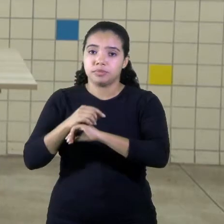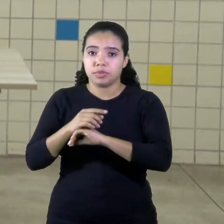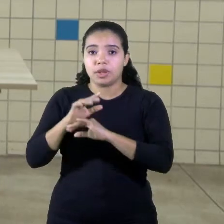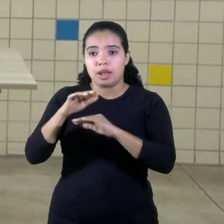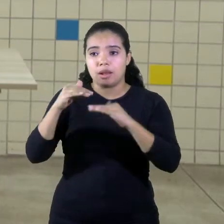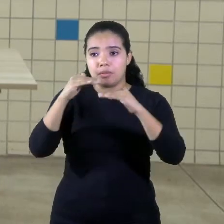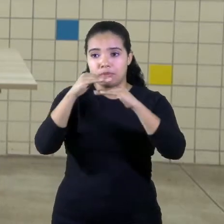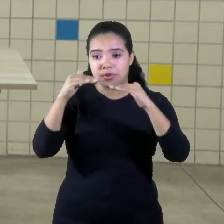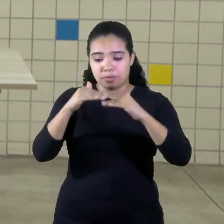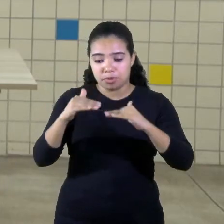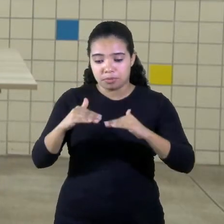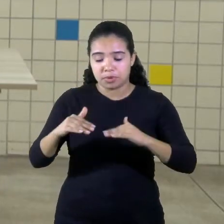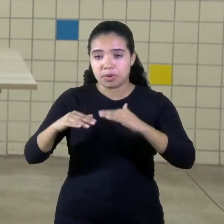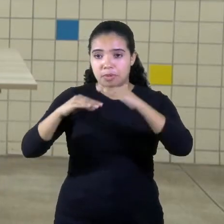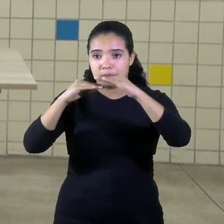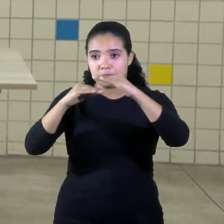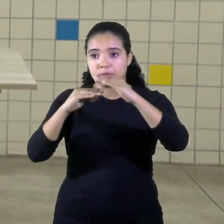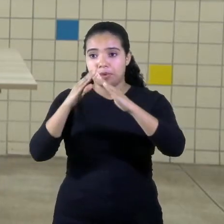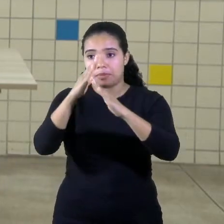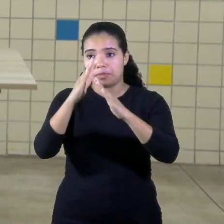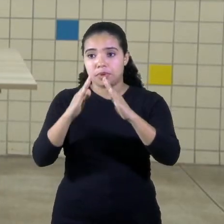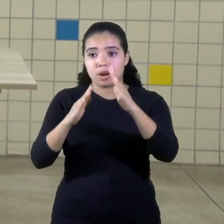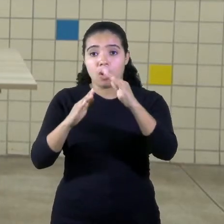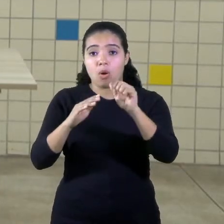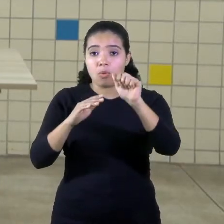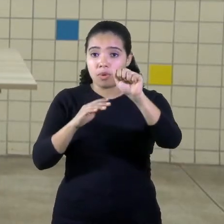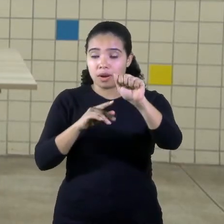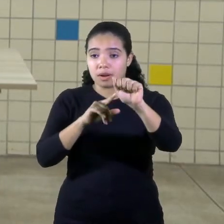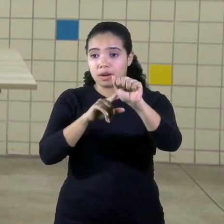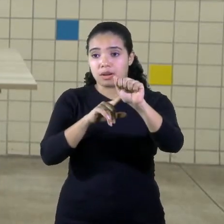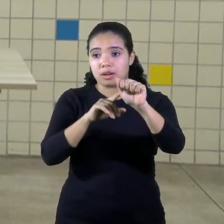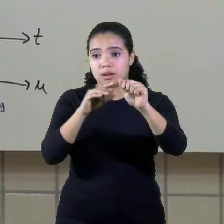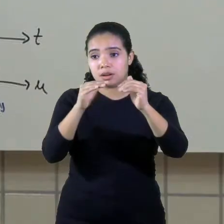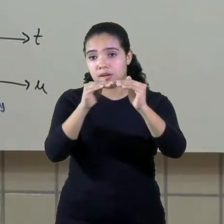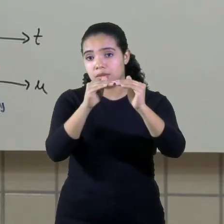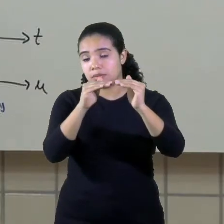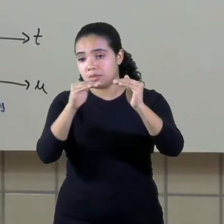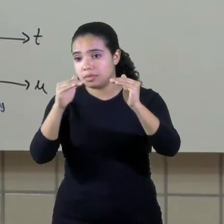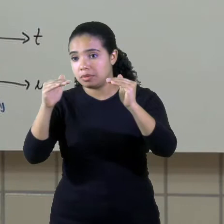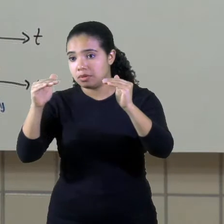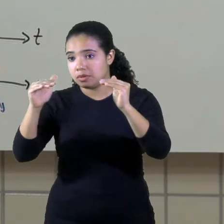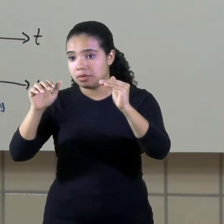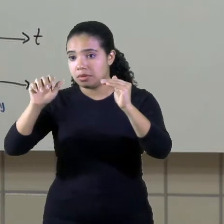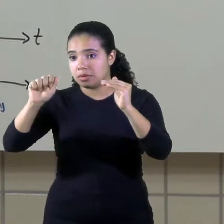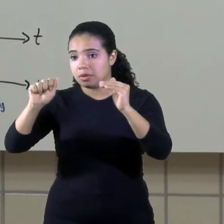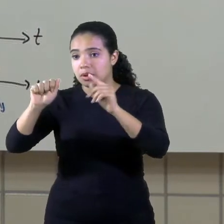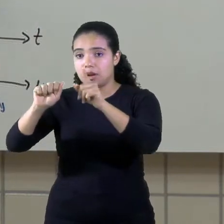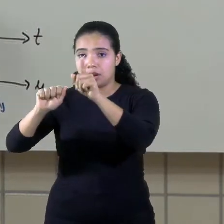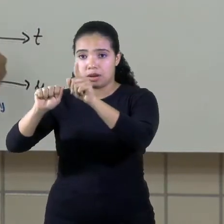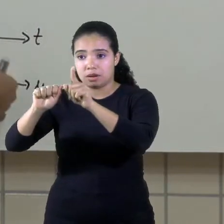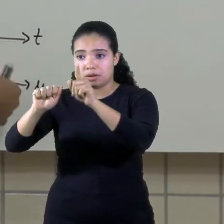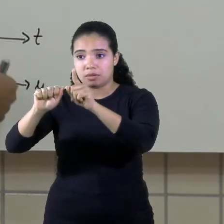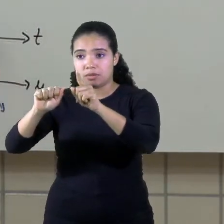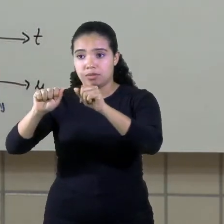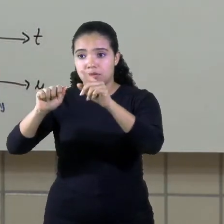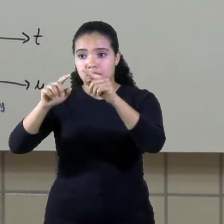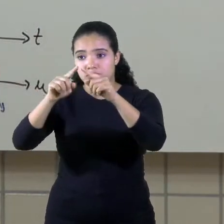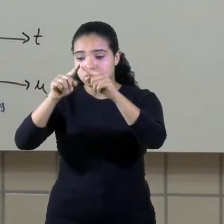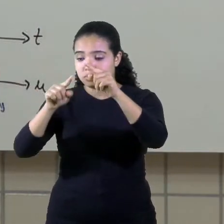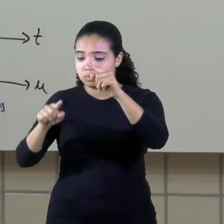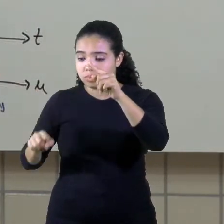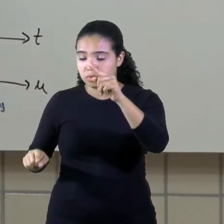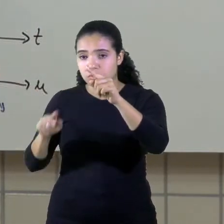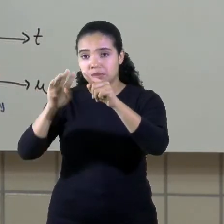correspondentes. Observe bem, o ponto A encontra o seu ponto correspondente na